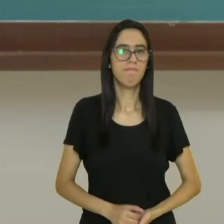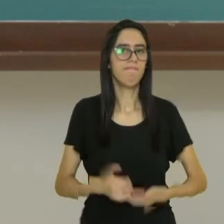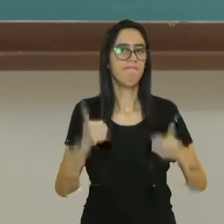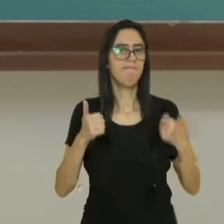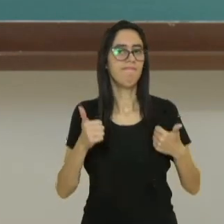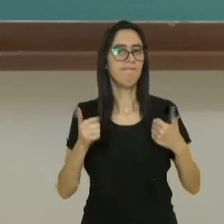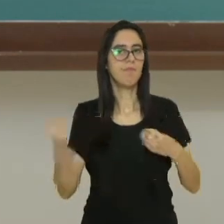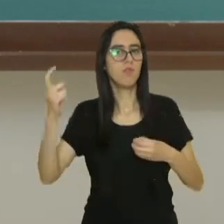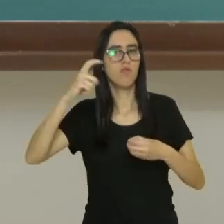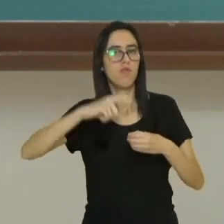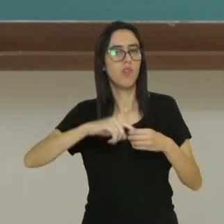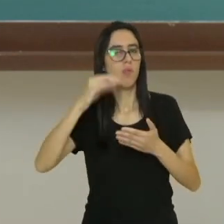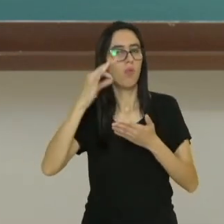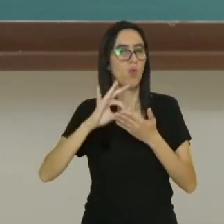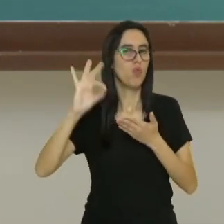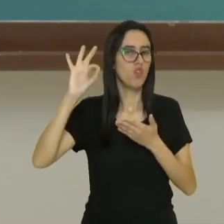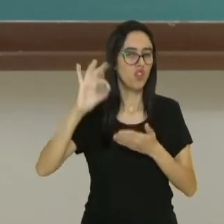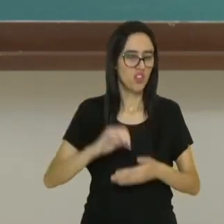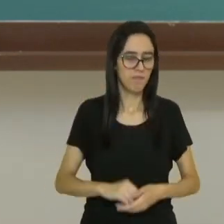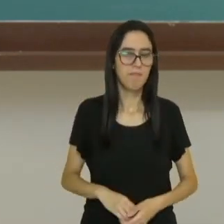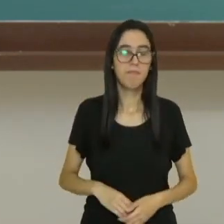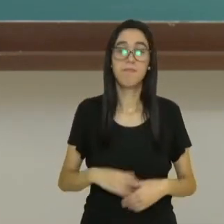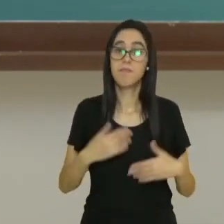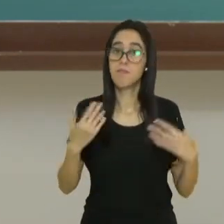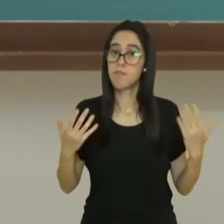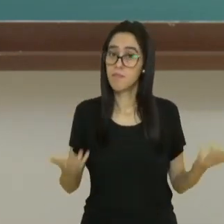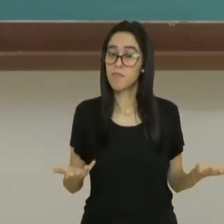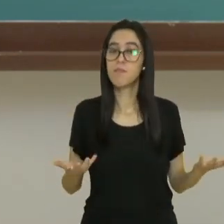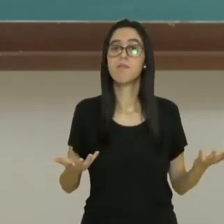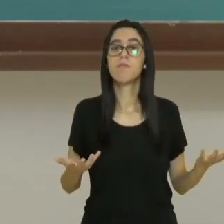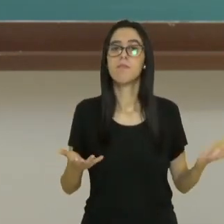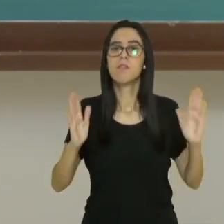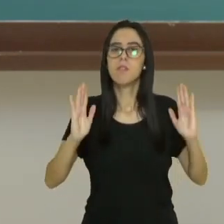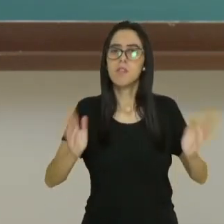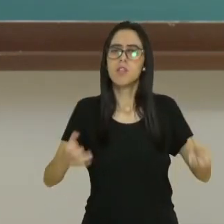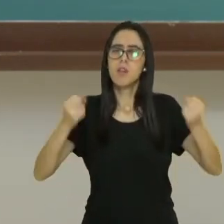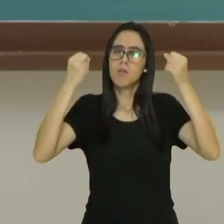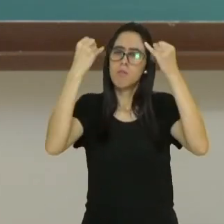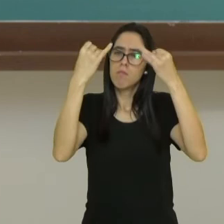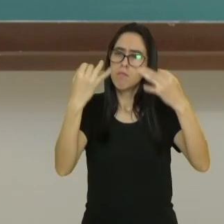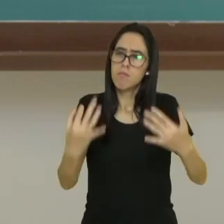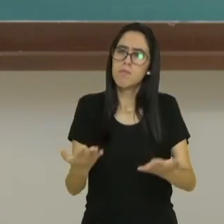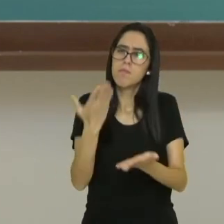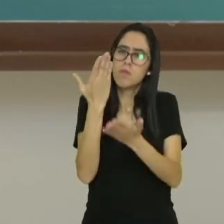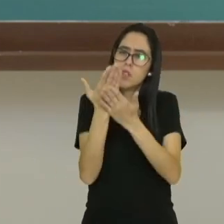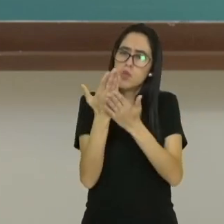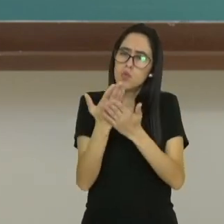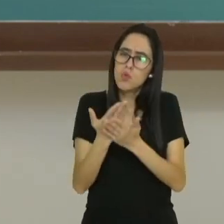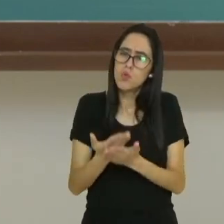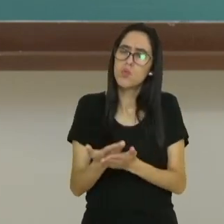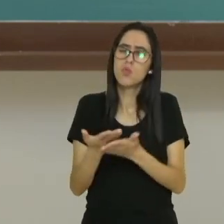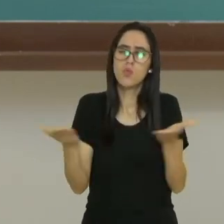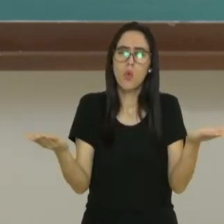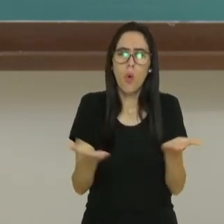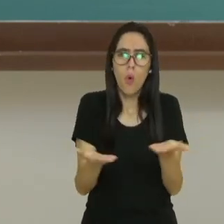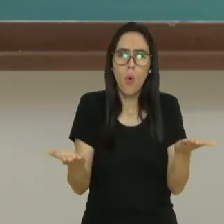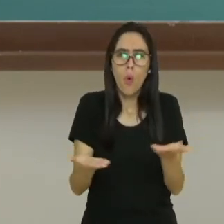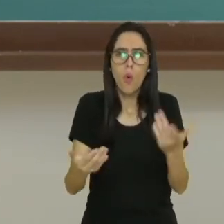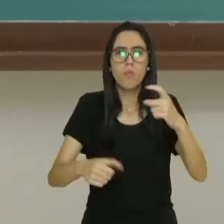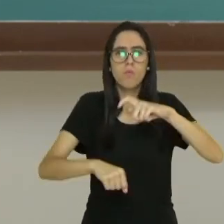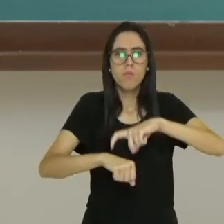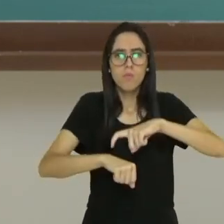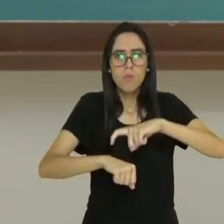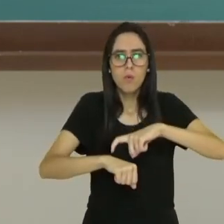Voltamos para corrigir a nossa atividade. Então, de acordo com todo o estudo desenvolvido hoje, nesse